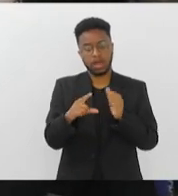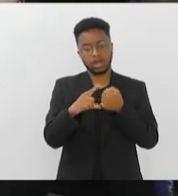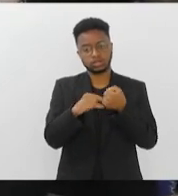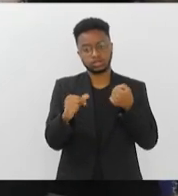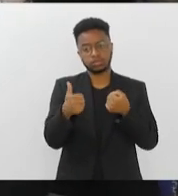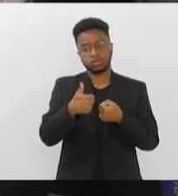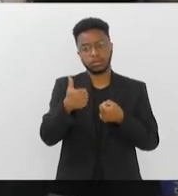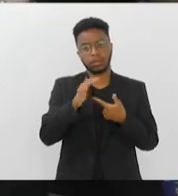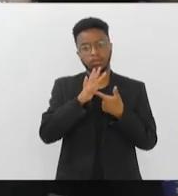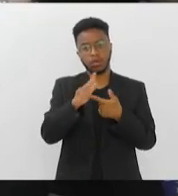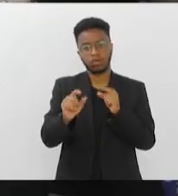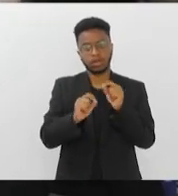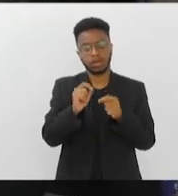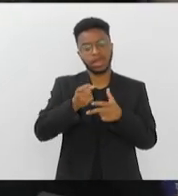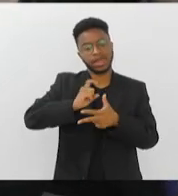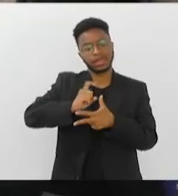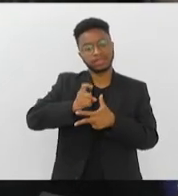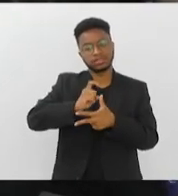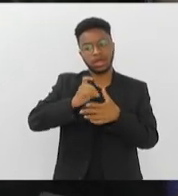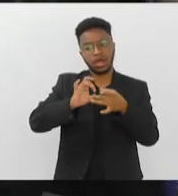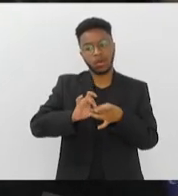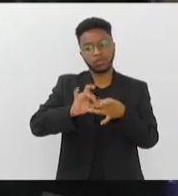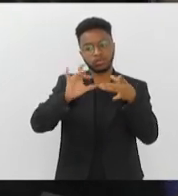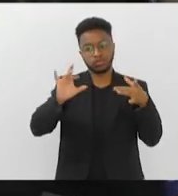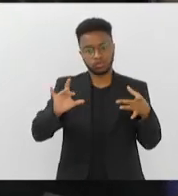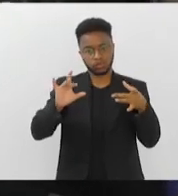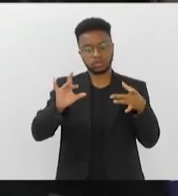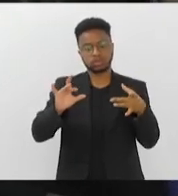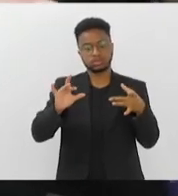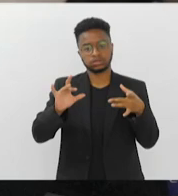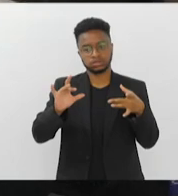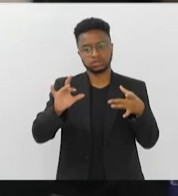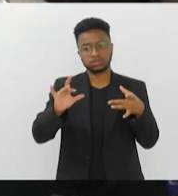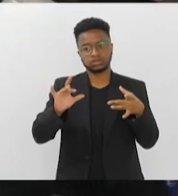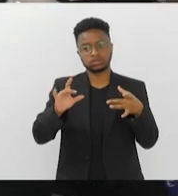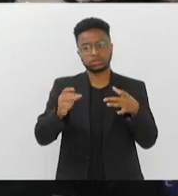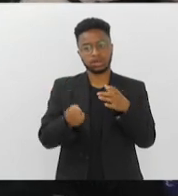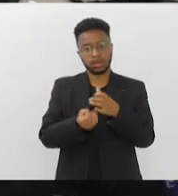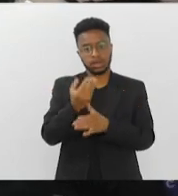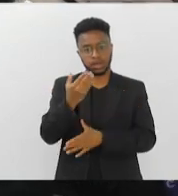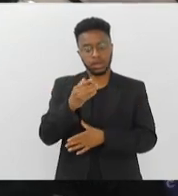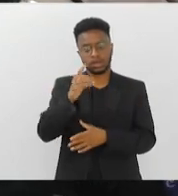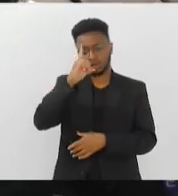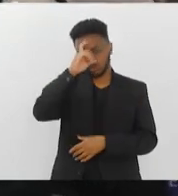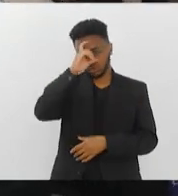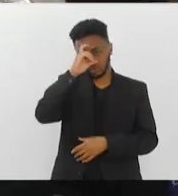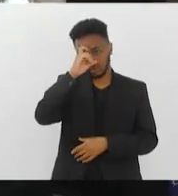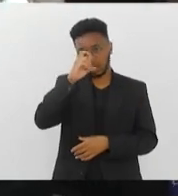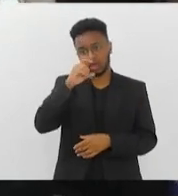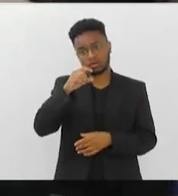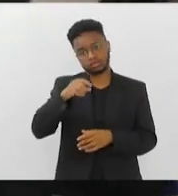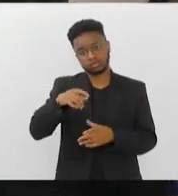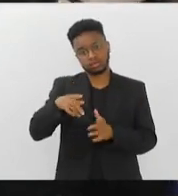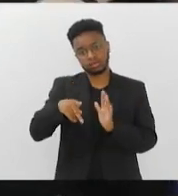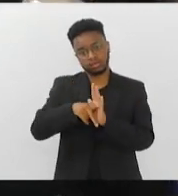escrito que fica o Poder Executivo autorizado a instituir em hospitais sob sua gestão.